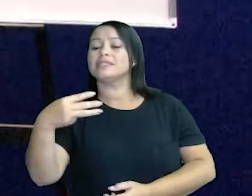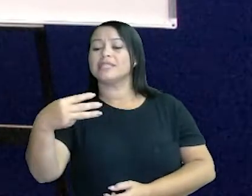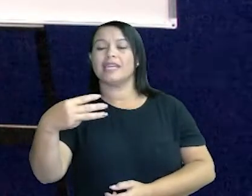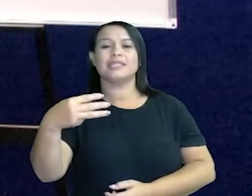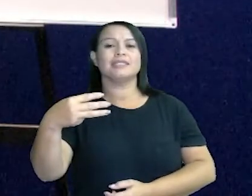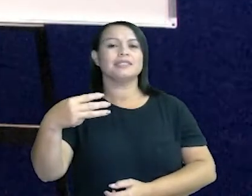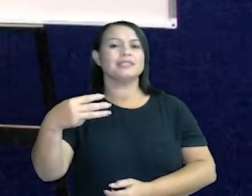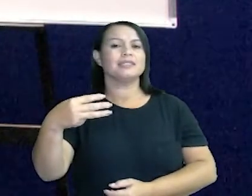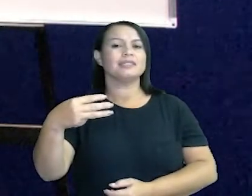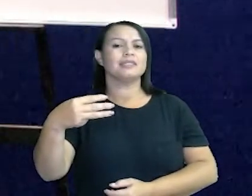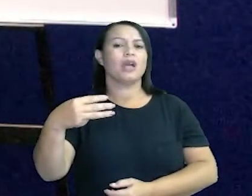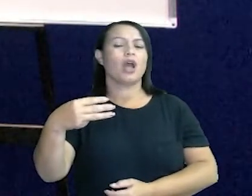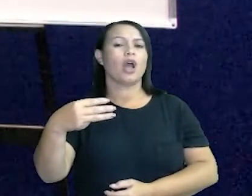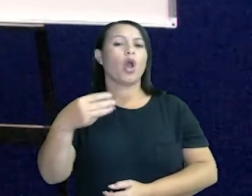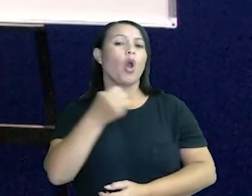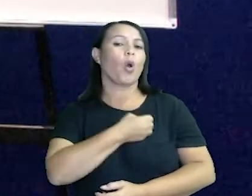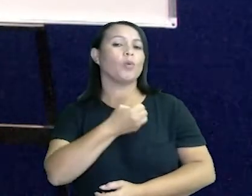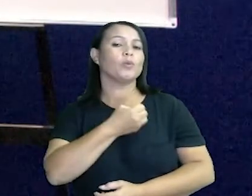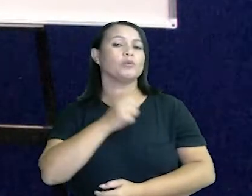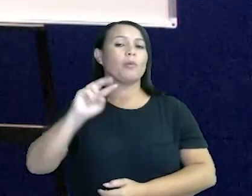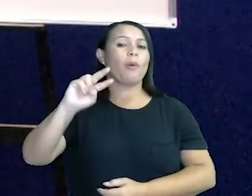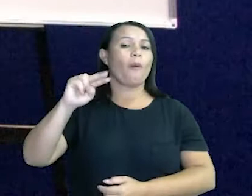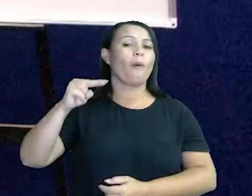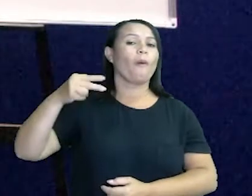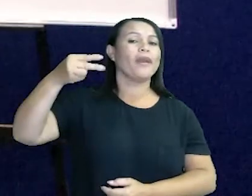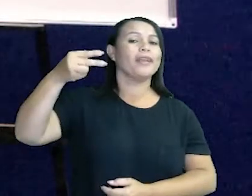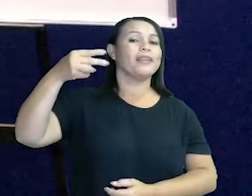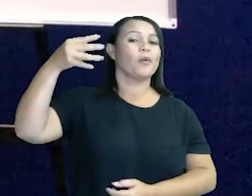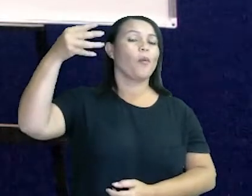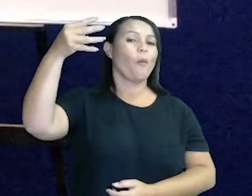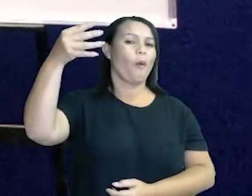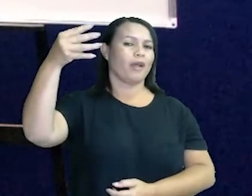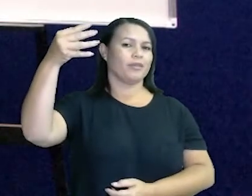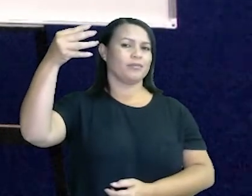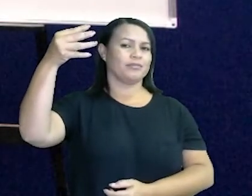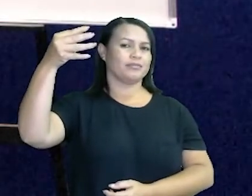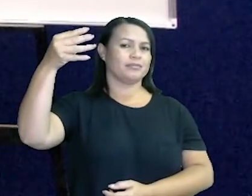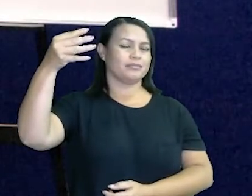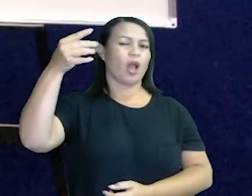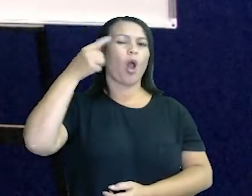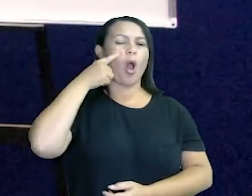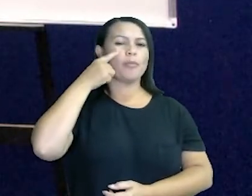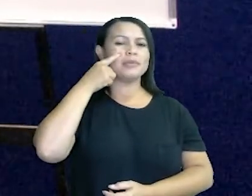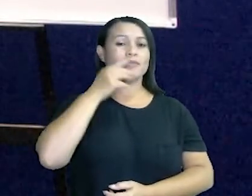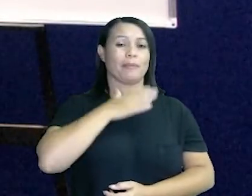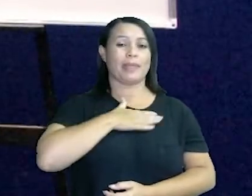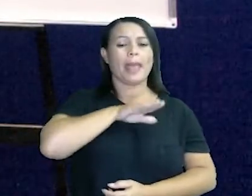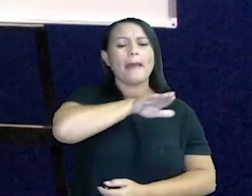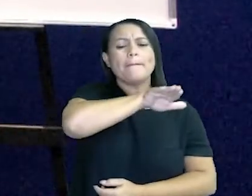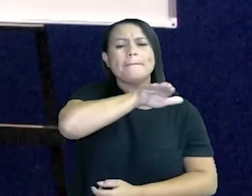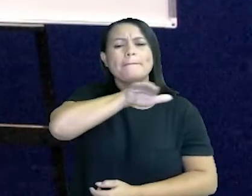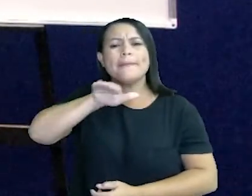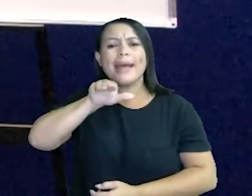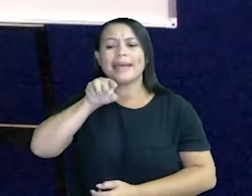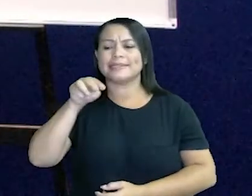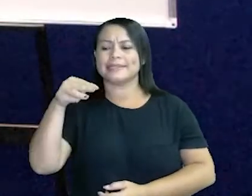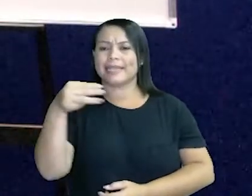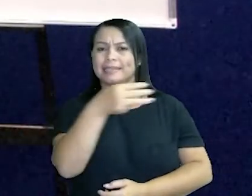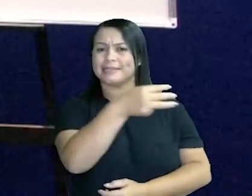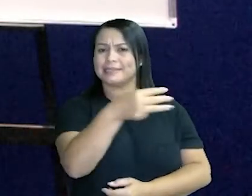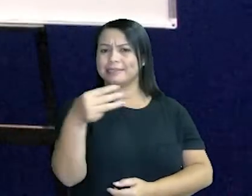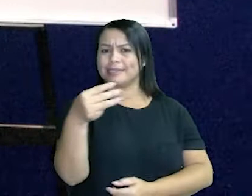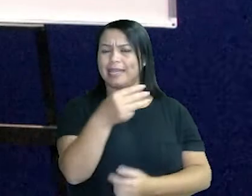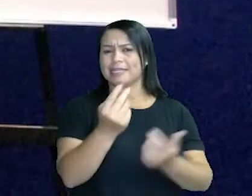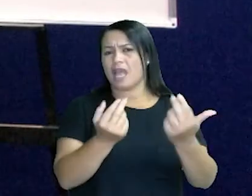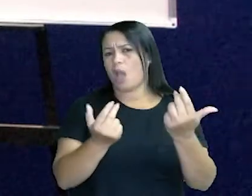aqui três com expoente 4 a minha base três e